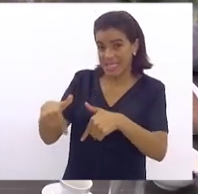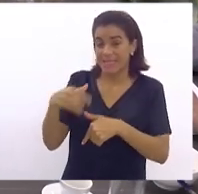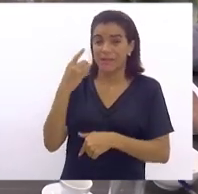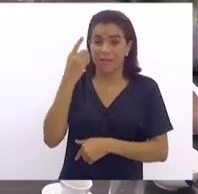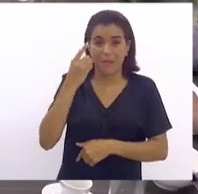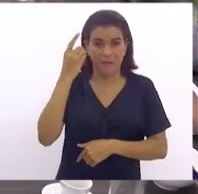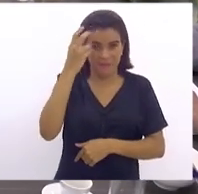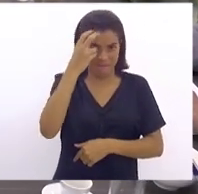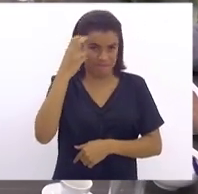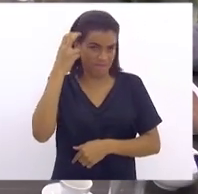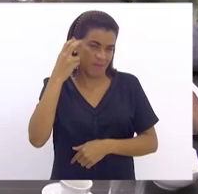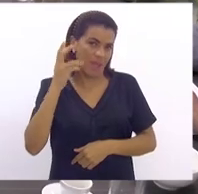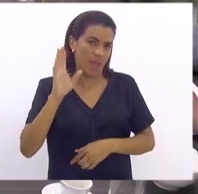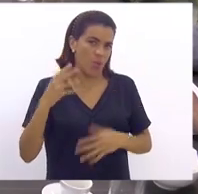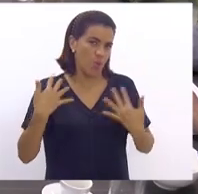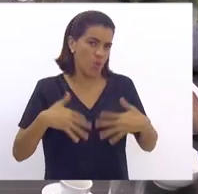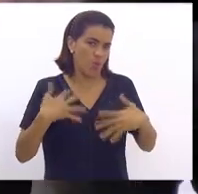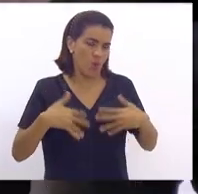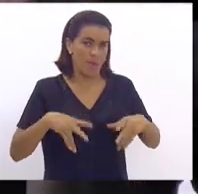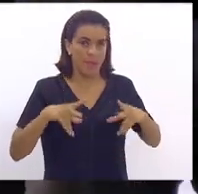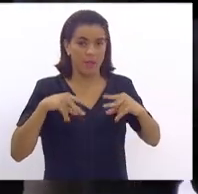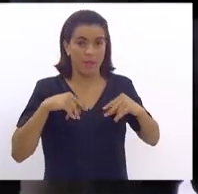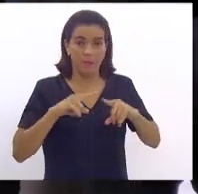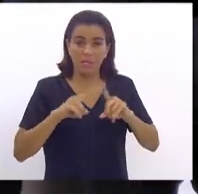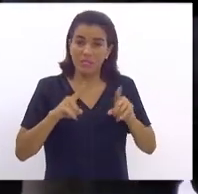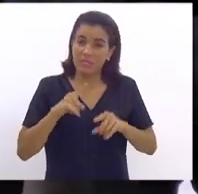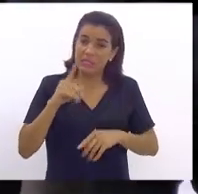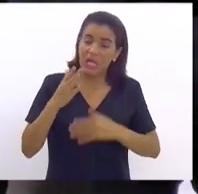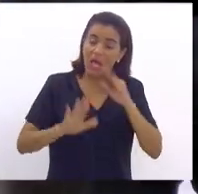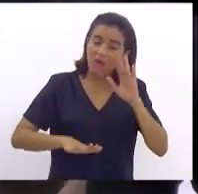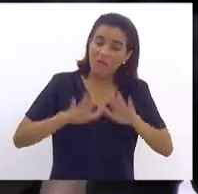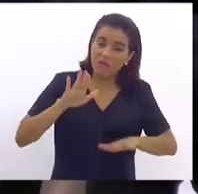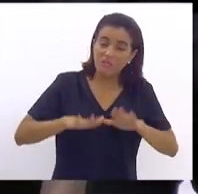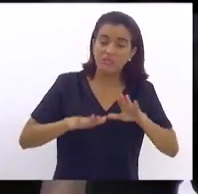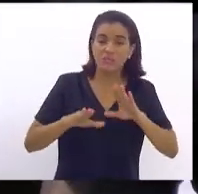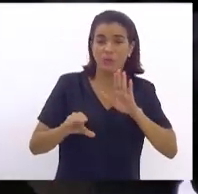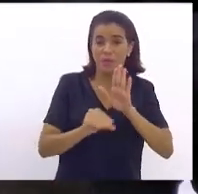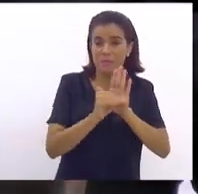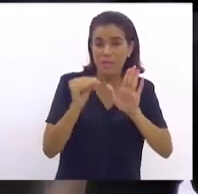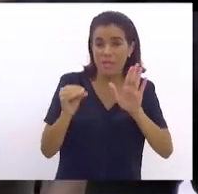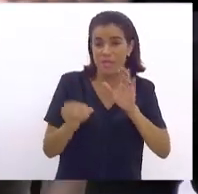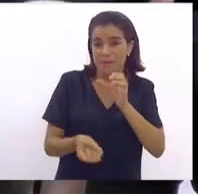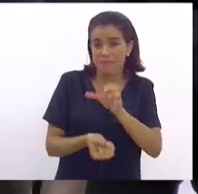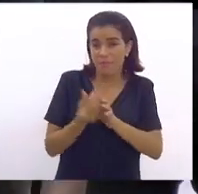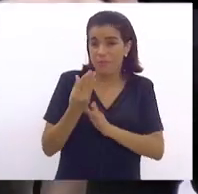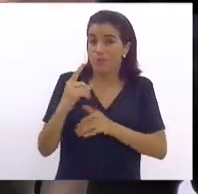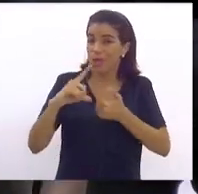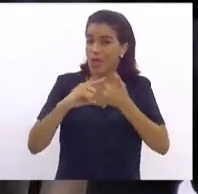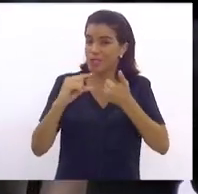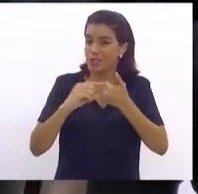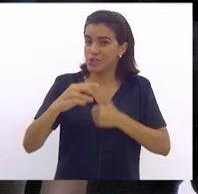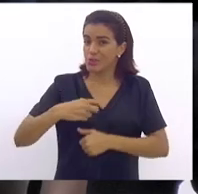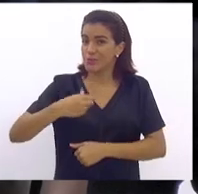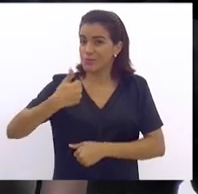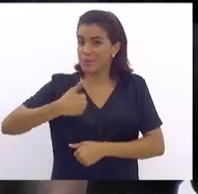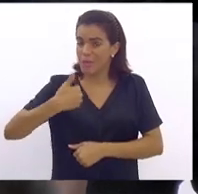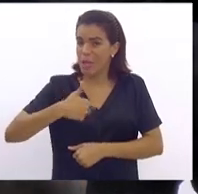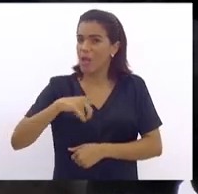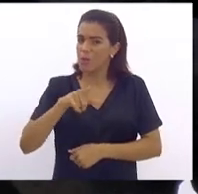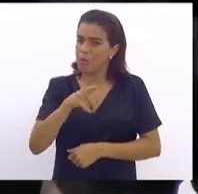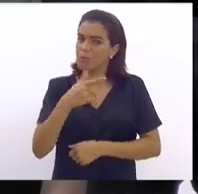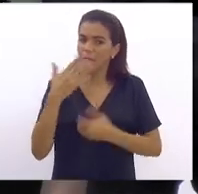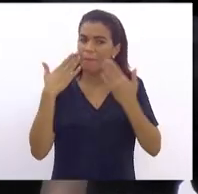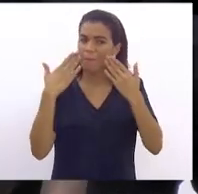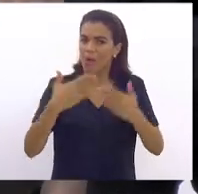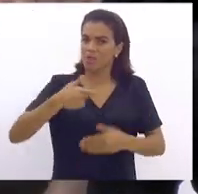Verônica é meritória. Talvez com emendas, construir emendas que melhore esse texto, porque o artigo 1º realmente traz essa obrigatoriedade